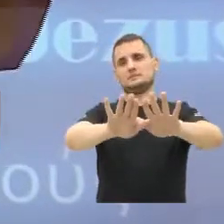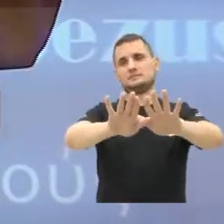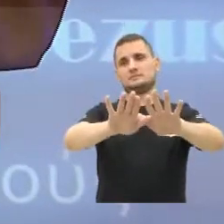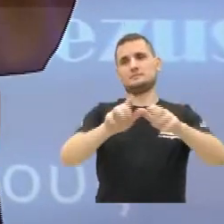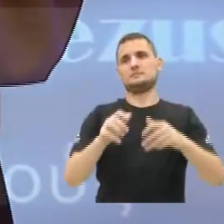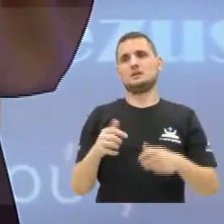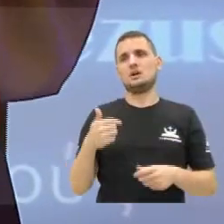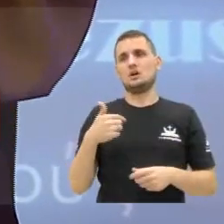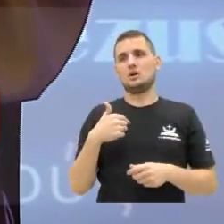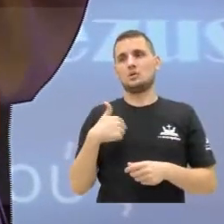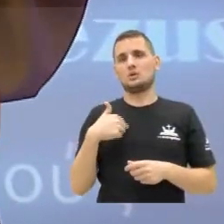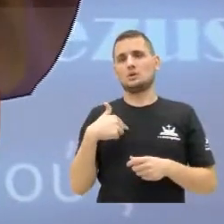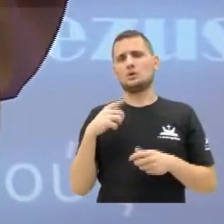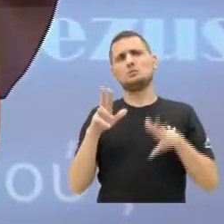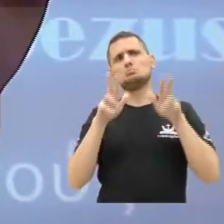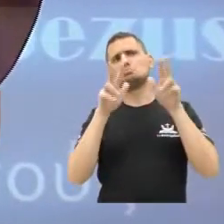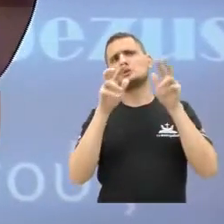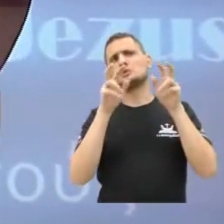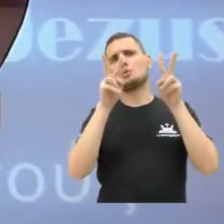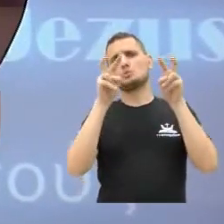Quando eu recebi os temas da TV